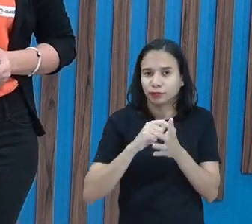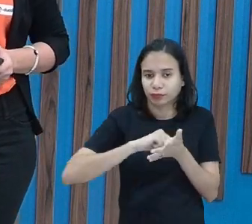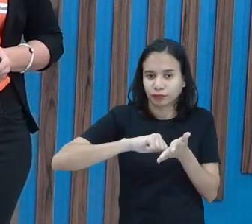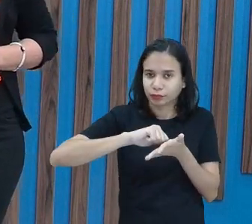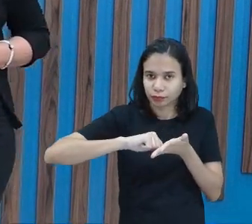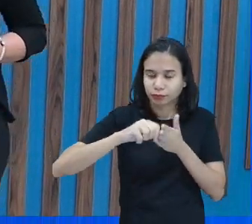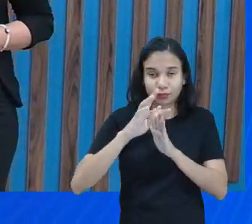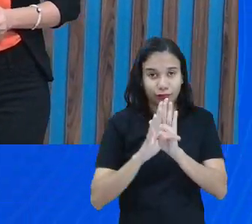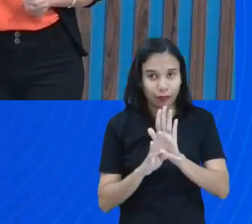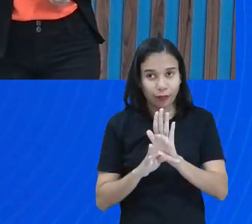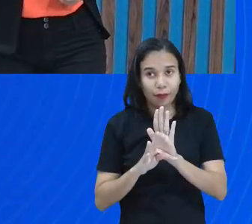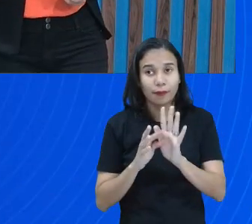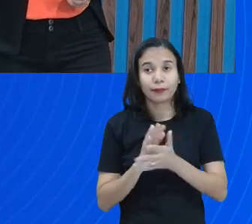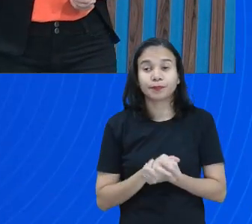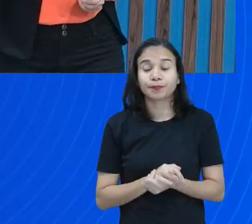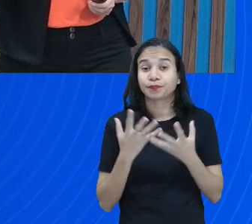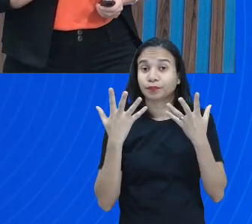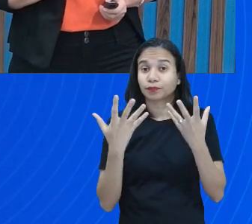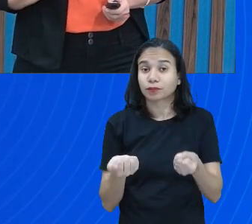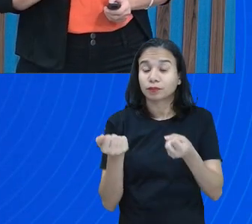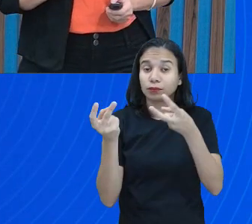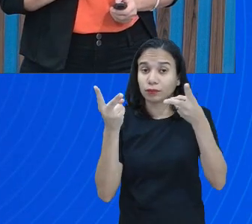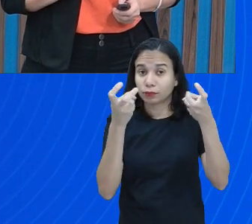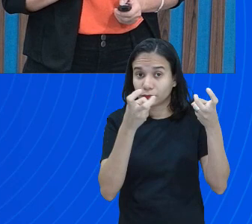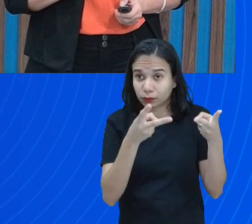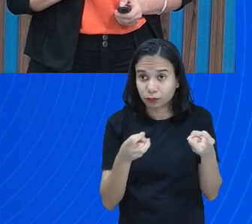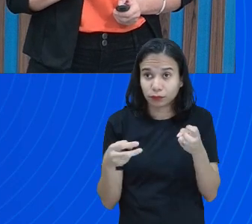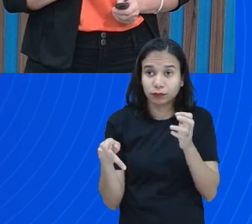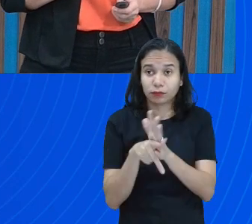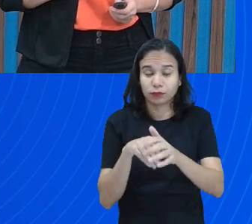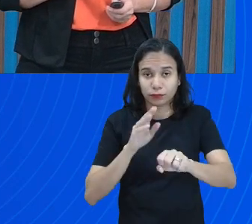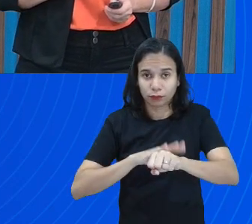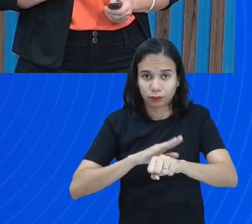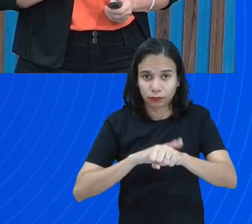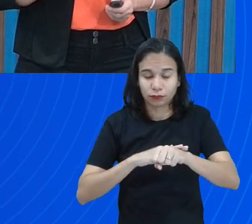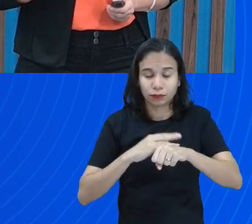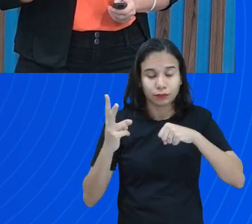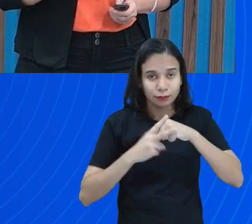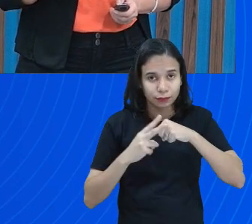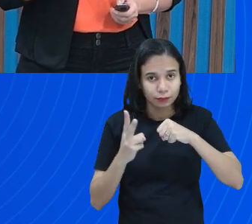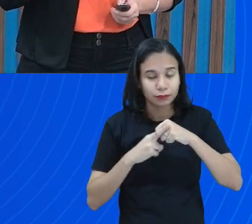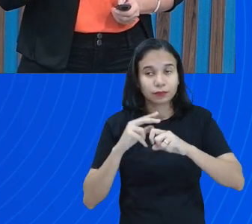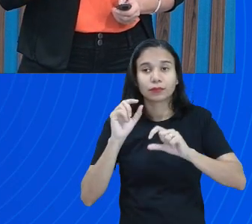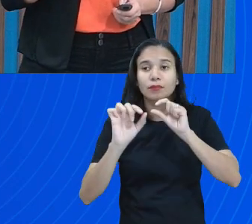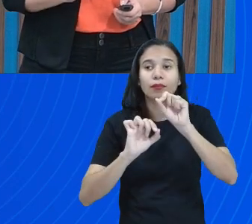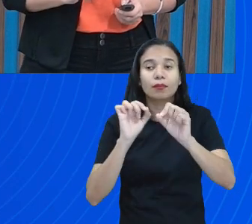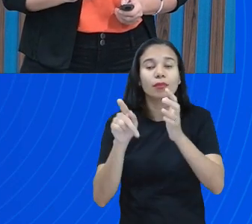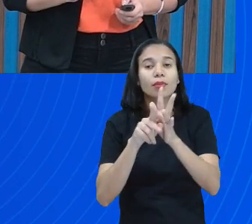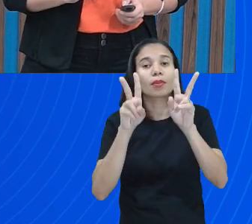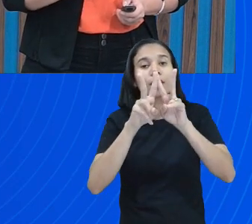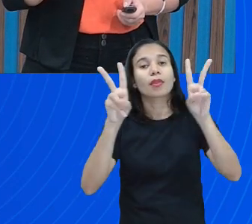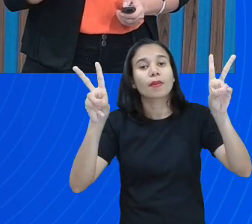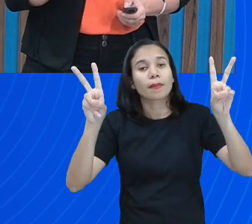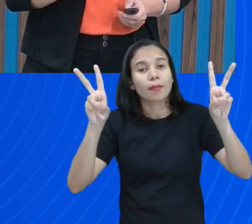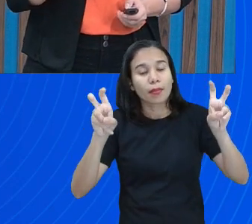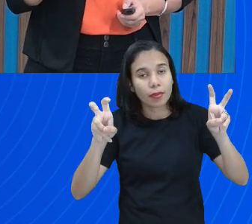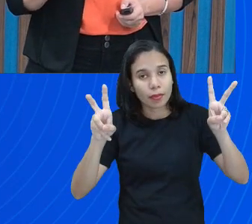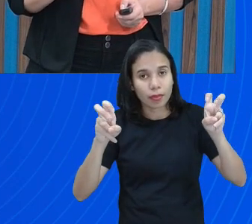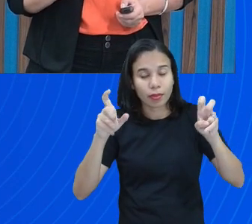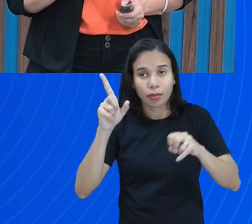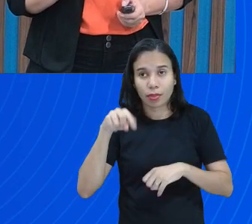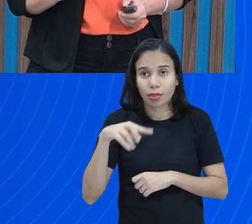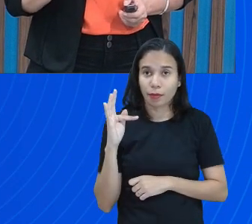produção textual. Vamos identificar os tempos verbais? Quais dessas frases está